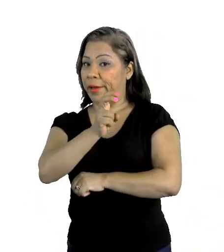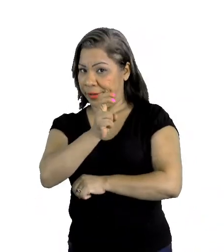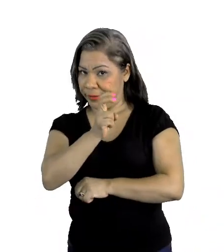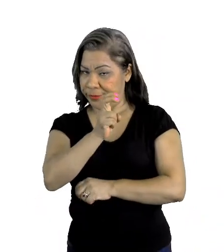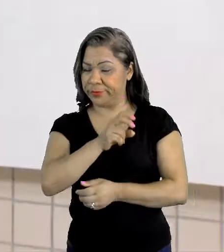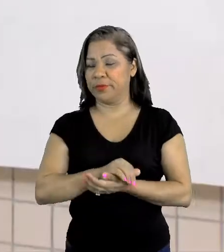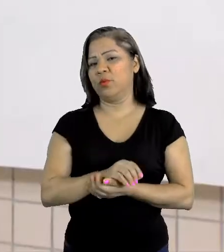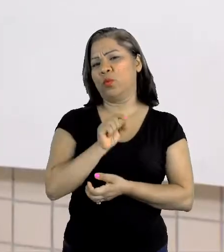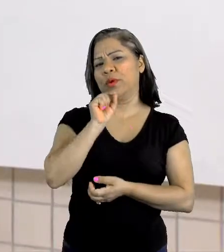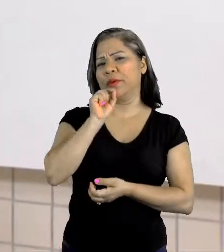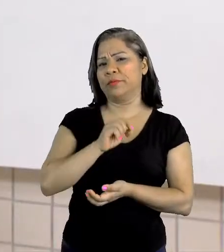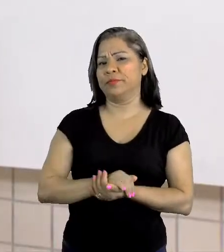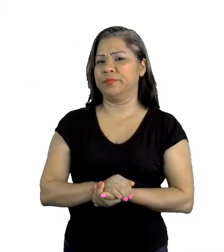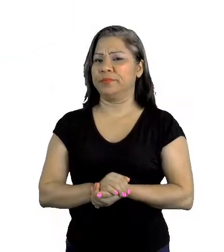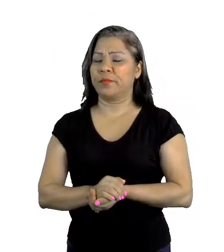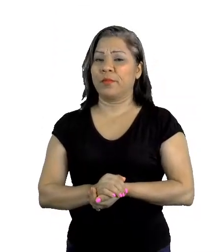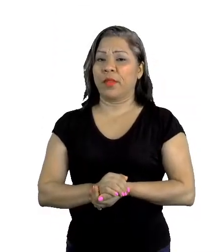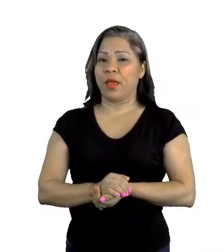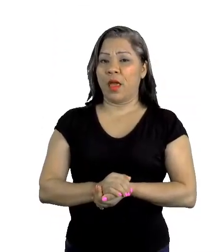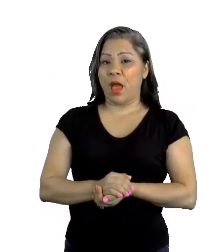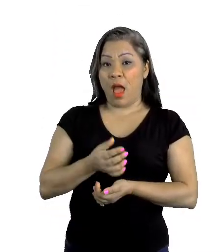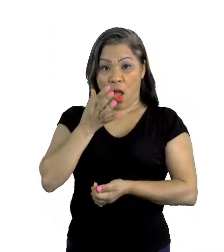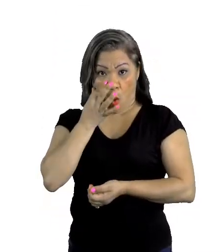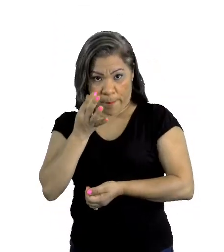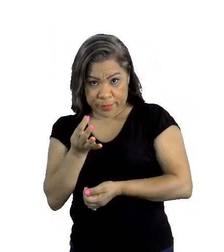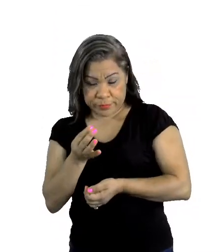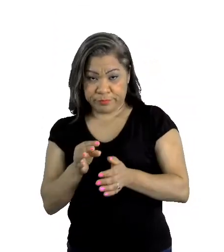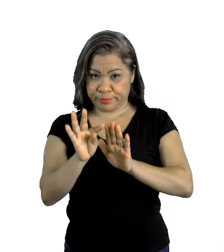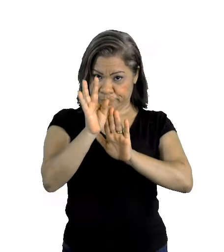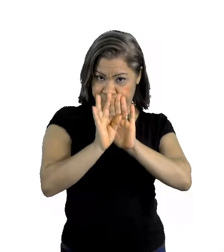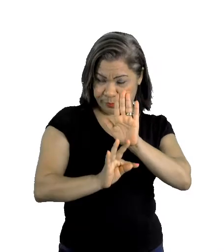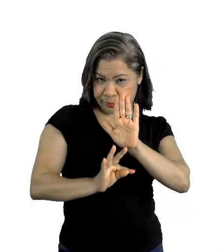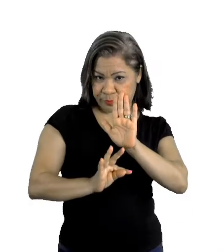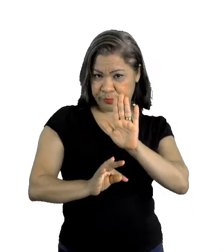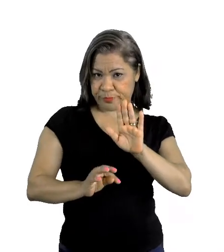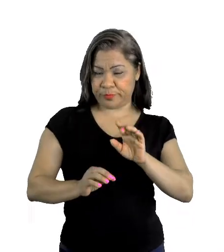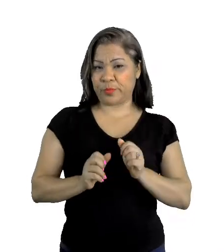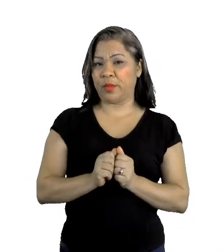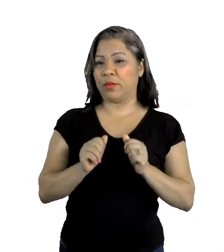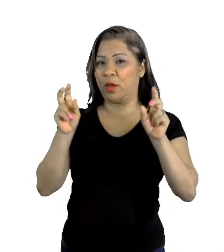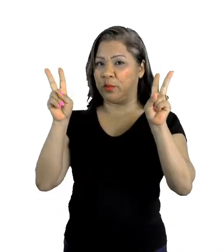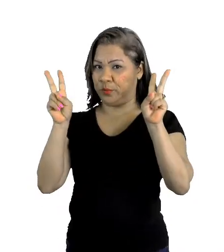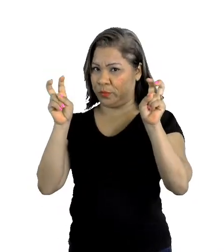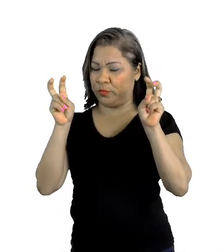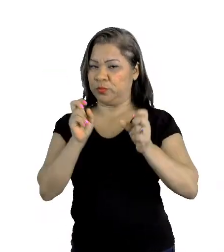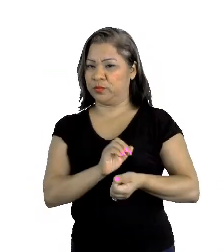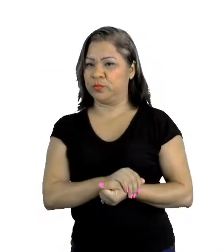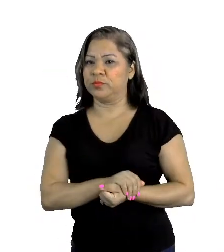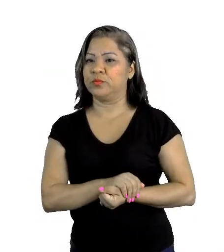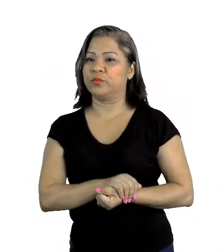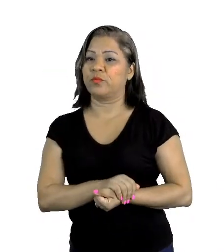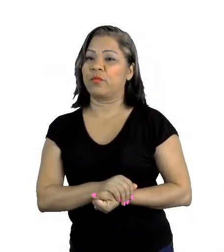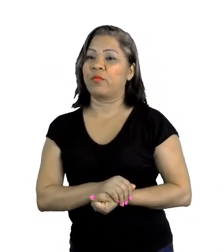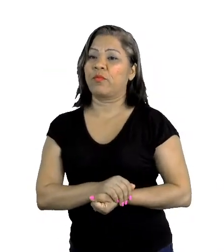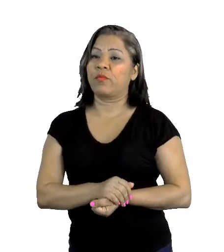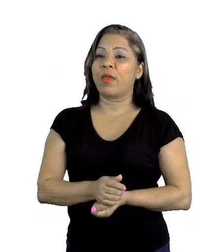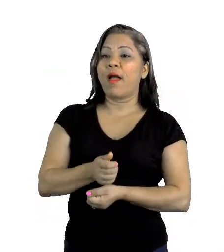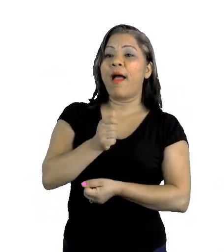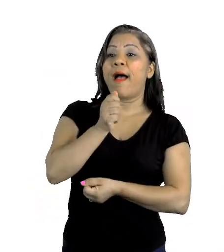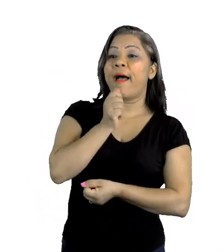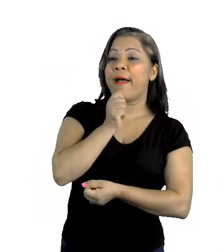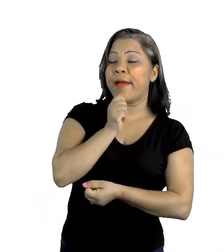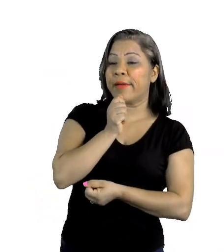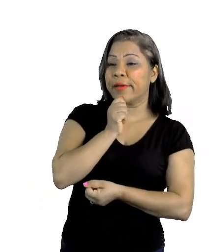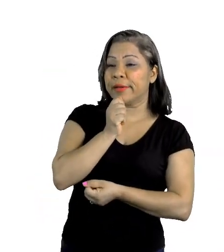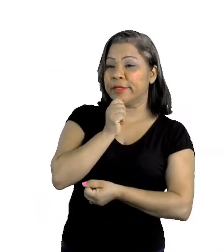seguinte. Observe o texto. Aí tem o trecho. Abre aspas. Ainda por cima,